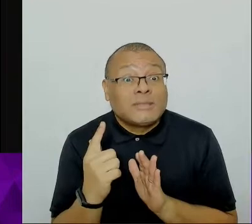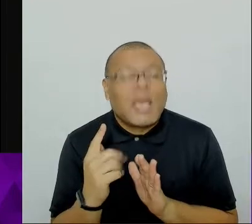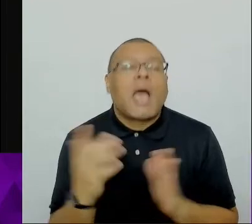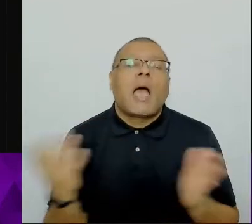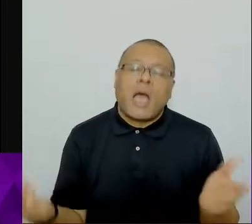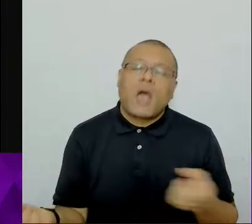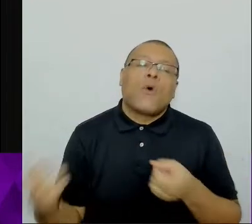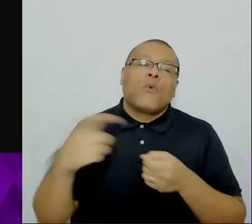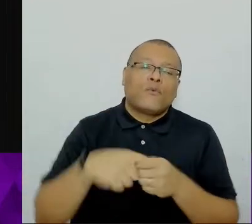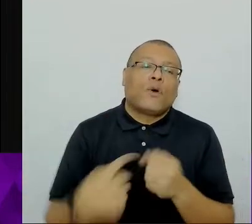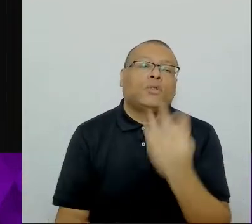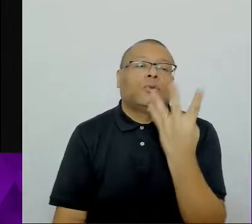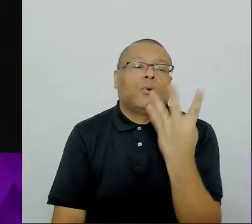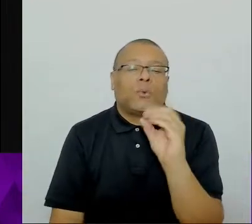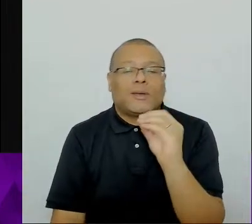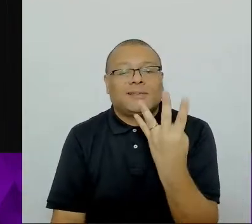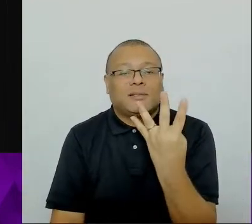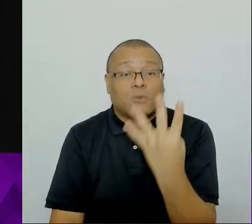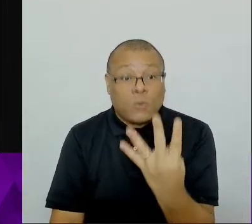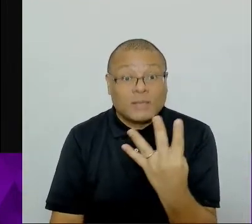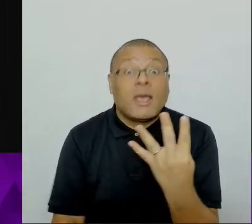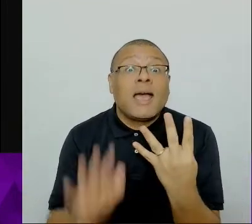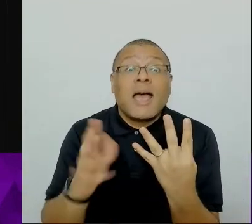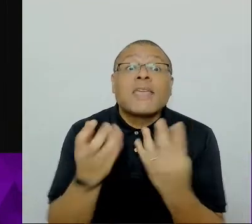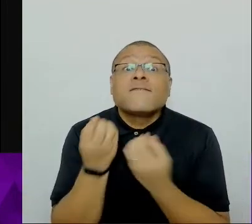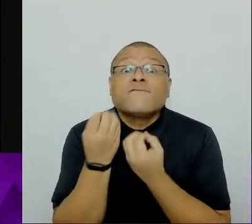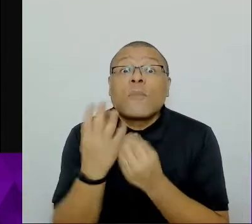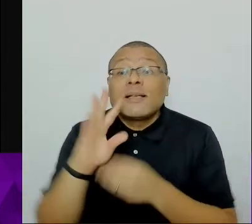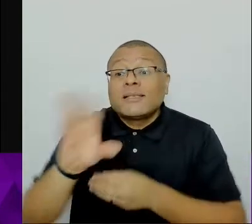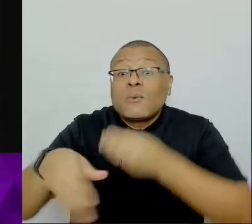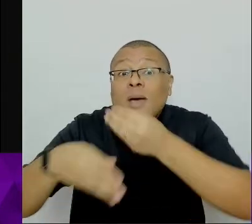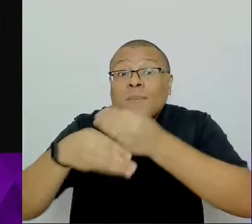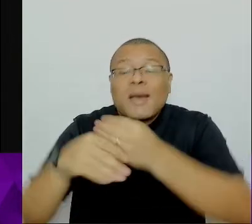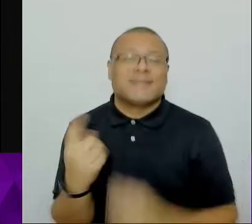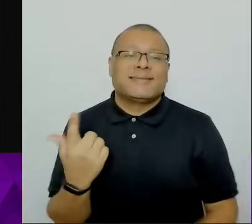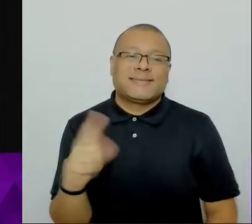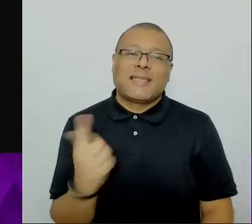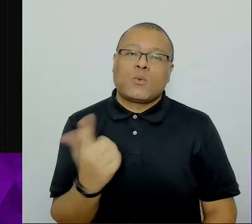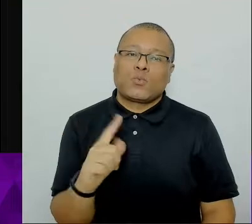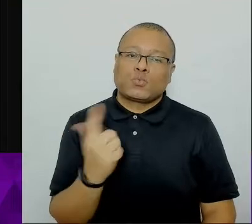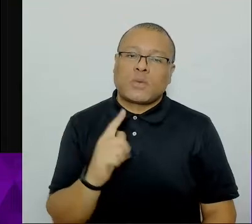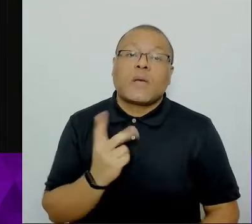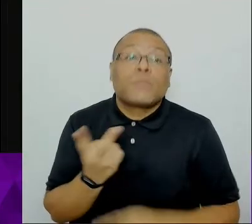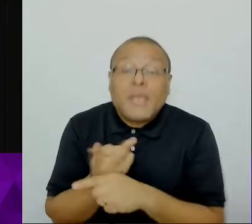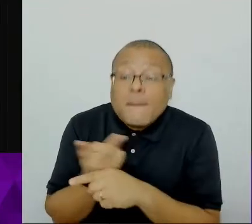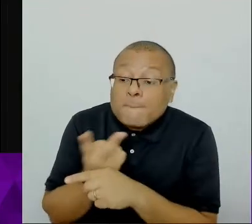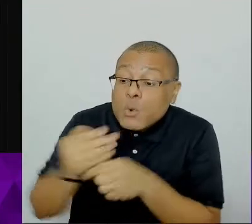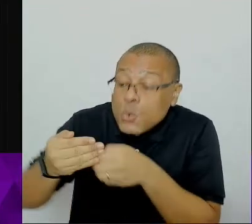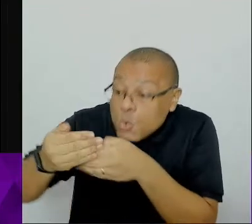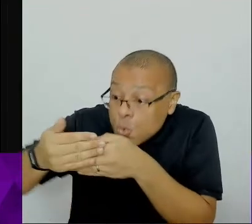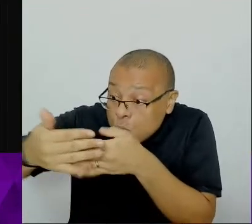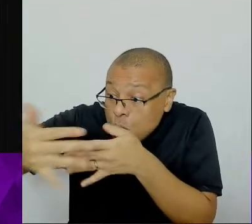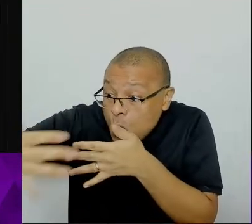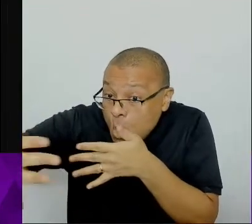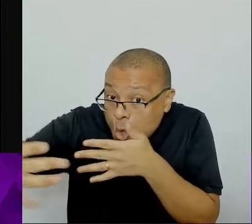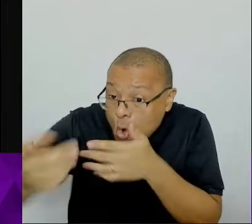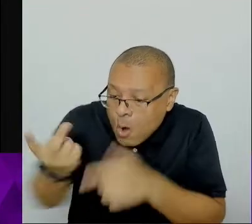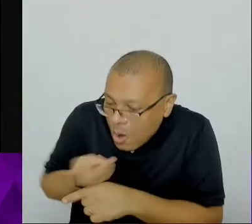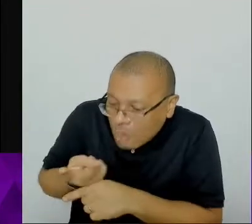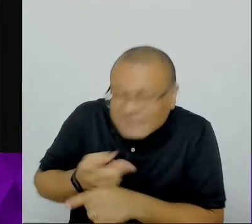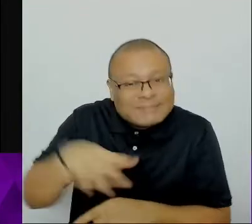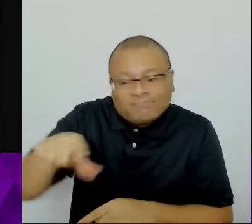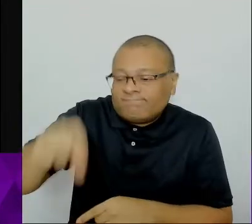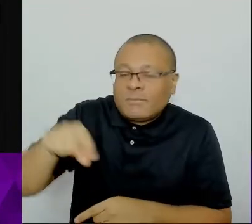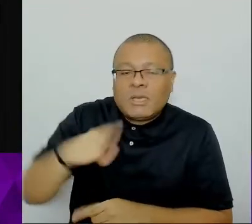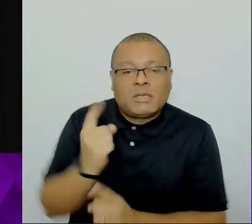retorno 404, indicando que esse recurso não existe, porque aquele recurso não está dentro da minha aplicação, o cliente não vai conseguir utilizar ele. Por